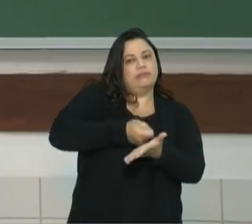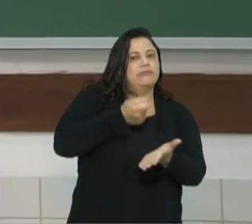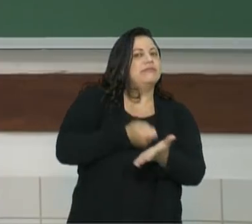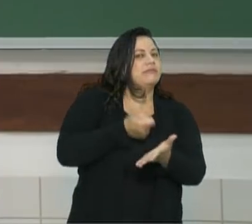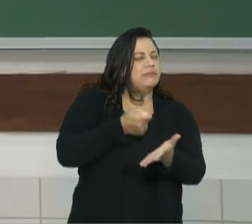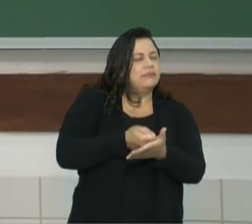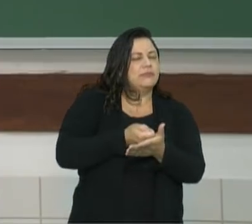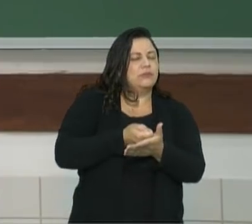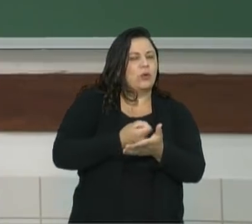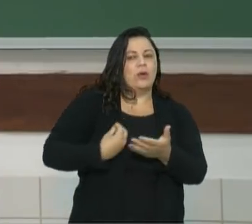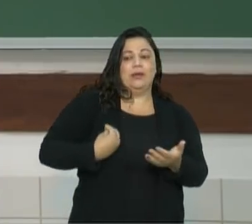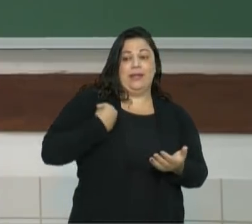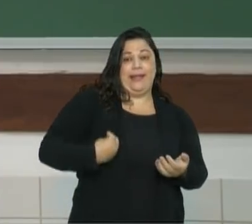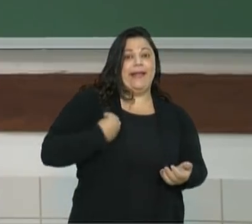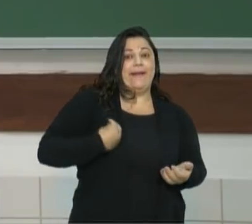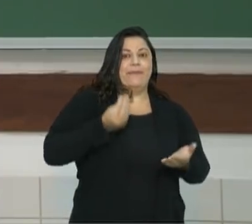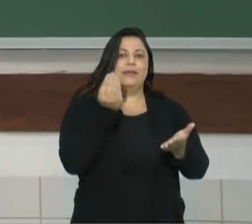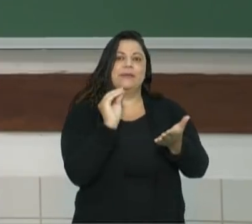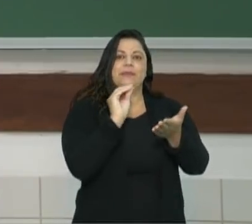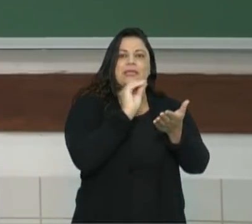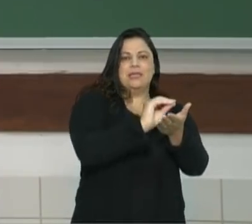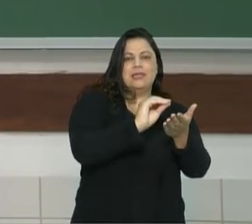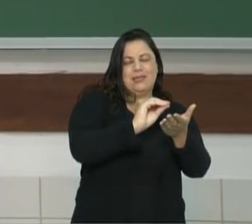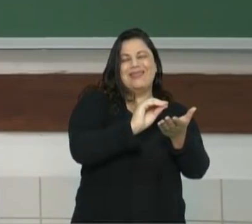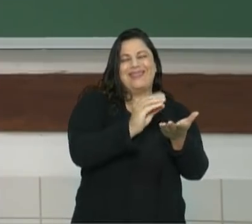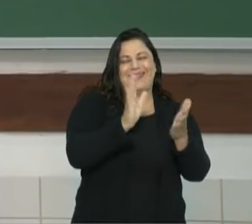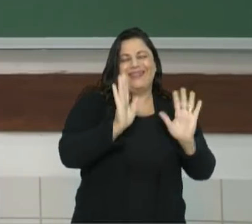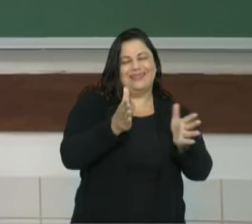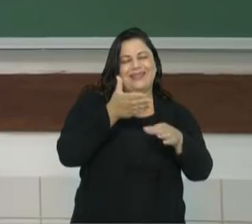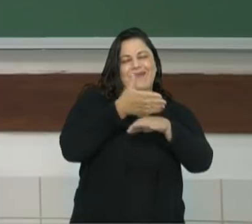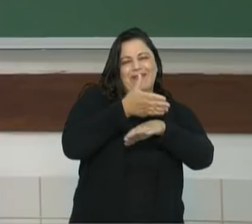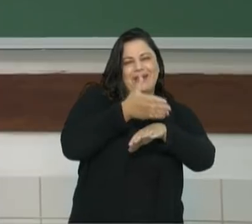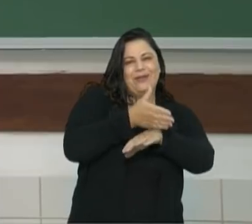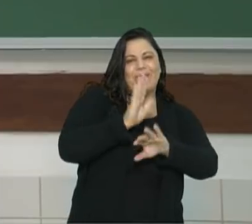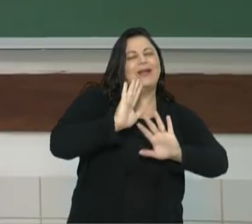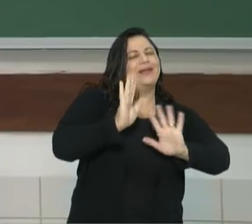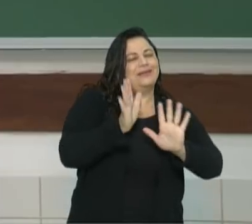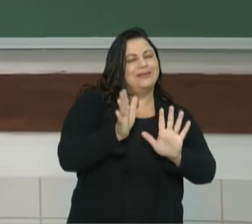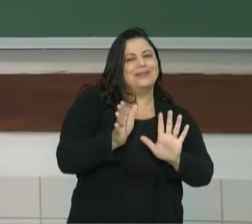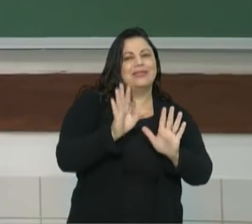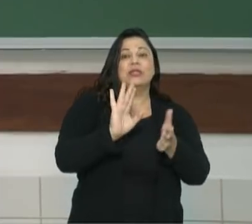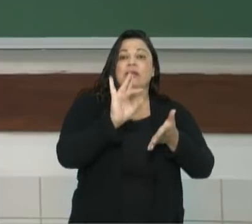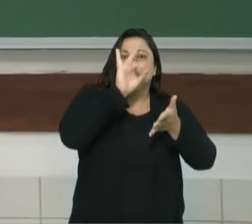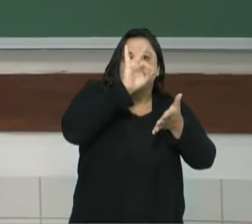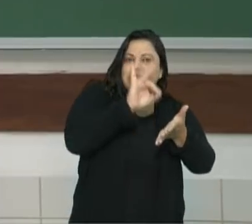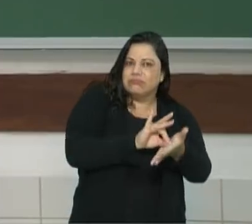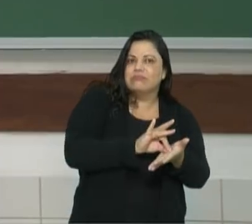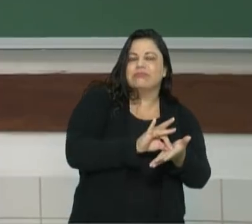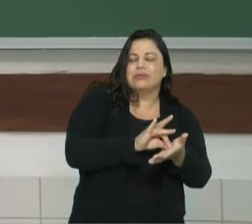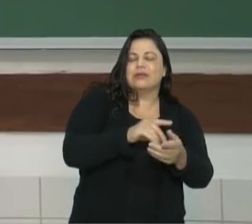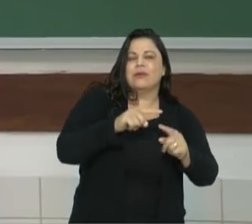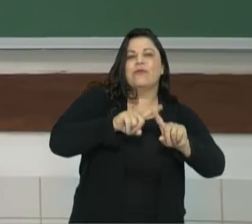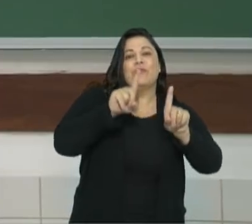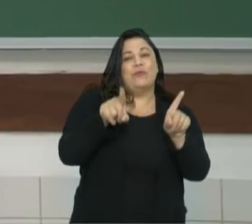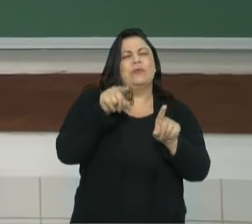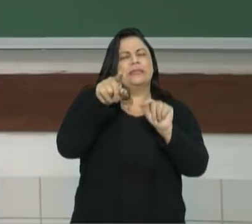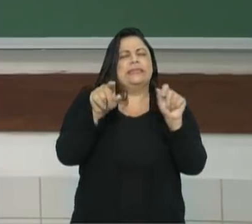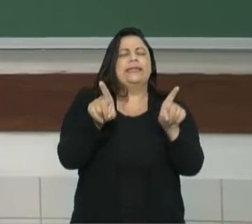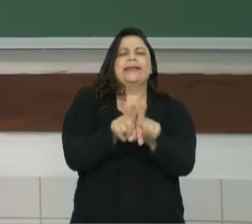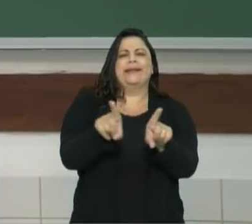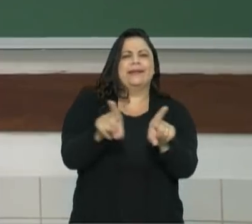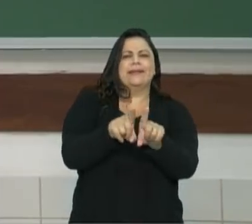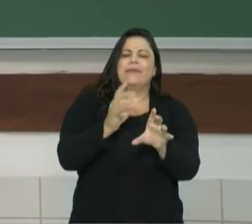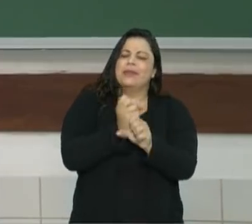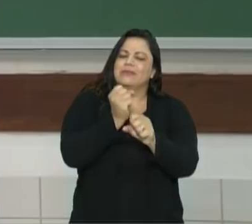Faça a atividade e pronto, a sua frequência está garantida. Além de garantir a frequência, você também vai estar garantindo seus pontinhos lá para a